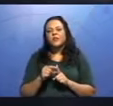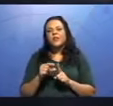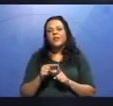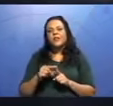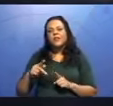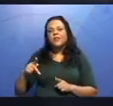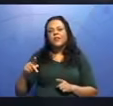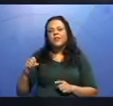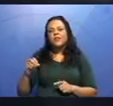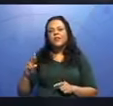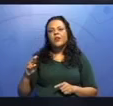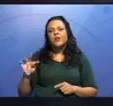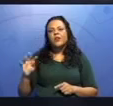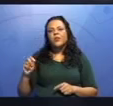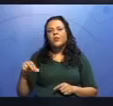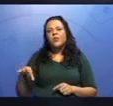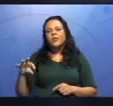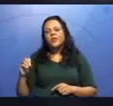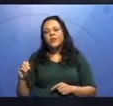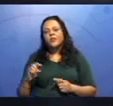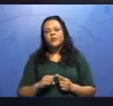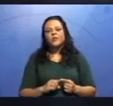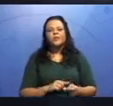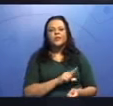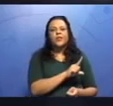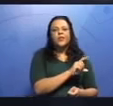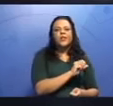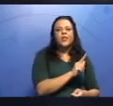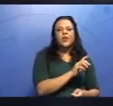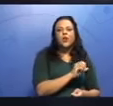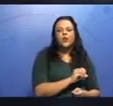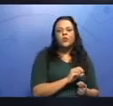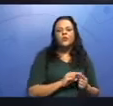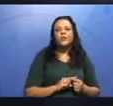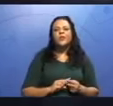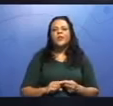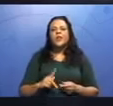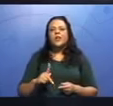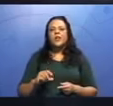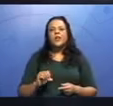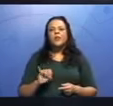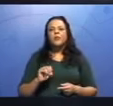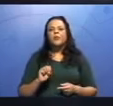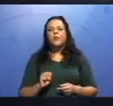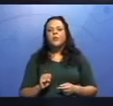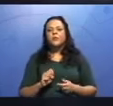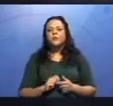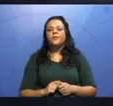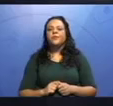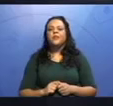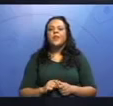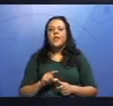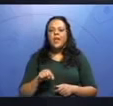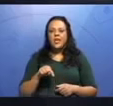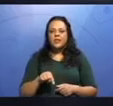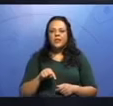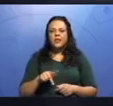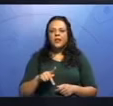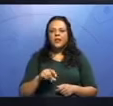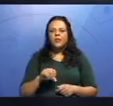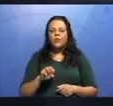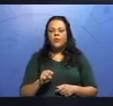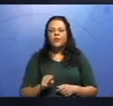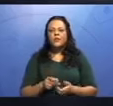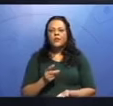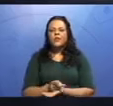logo. Sinônimo de portanto. E pois. Esta última, e pois, é colocada obrigatoriamente,